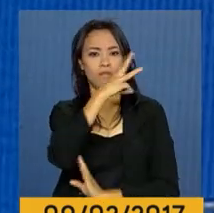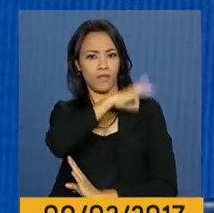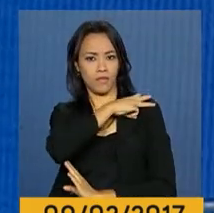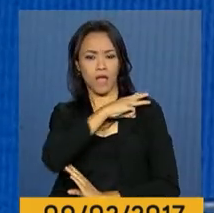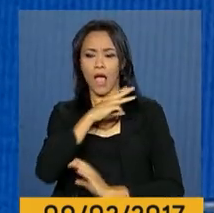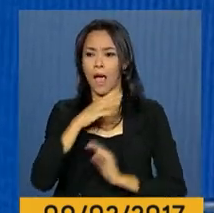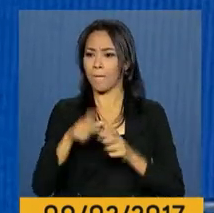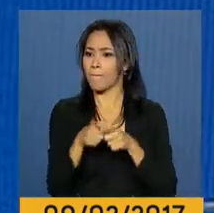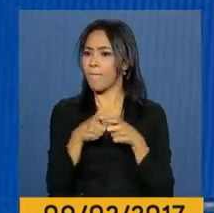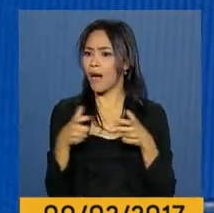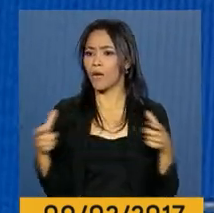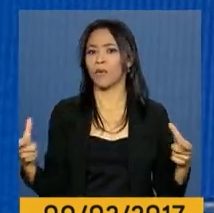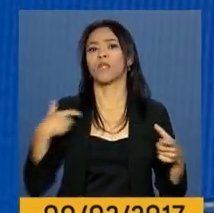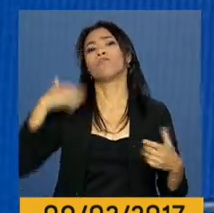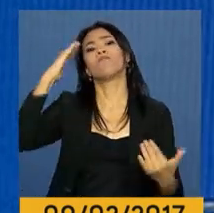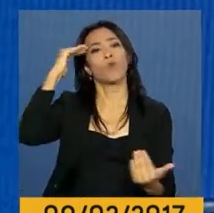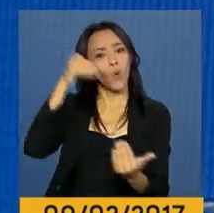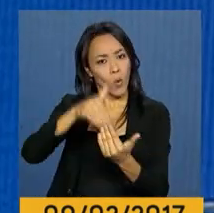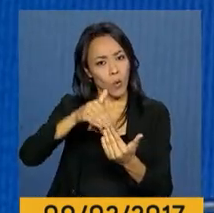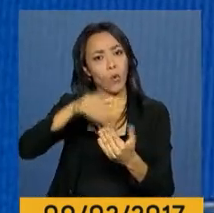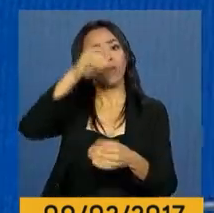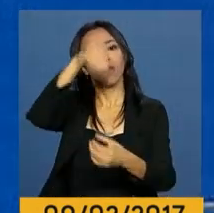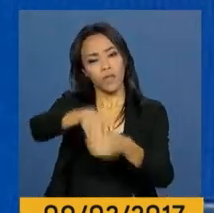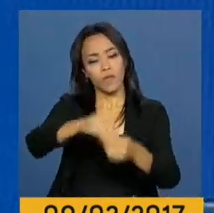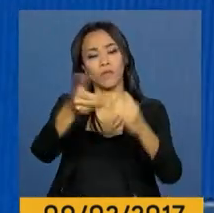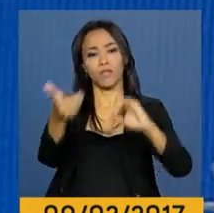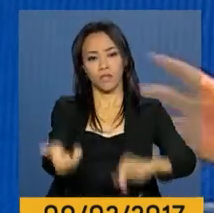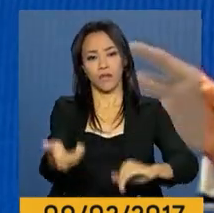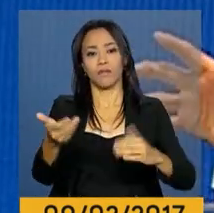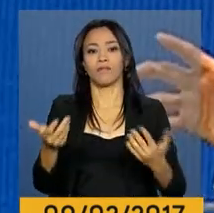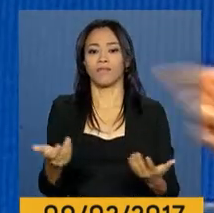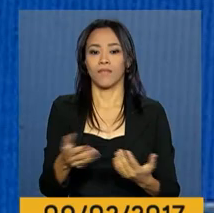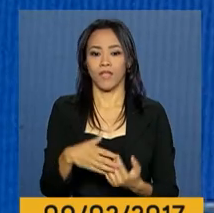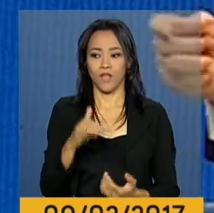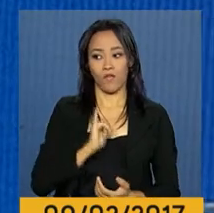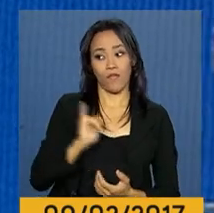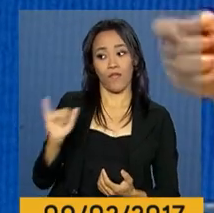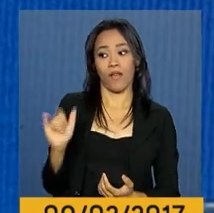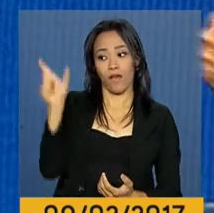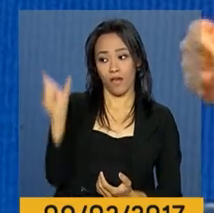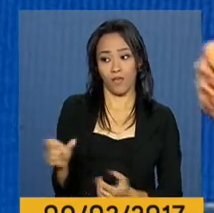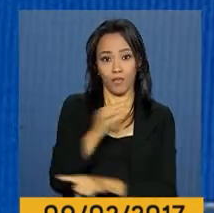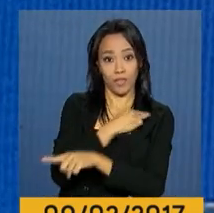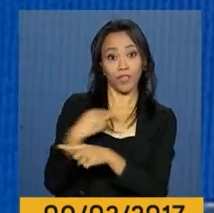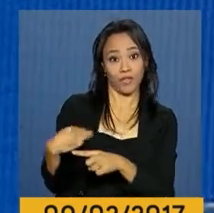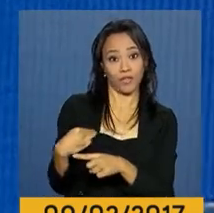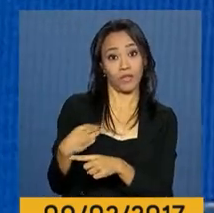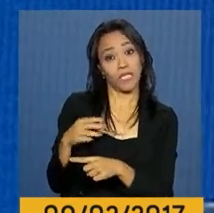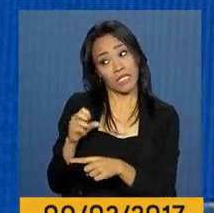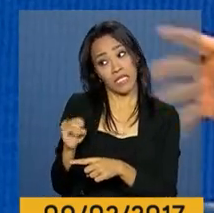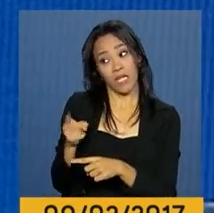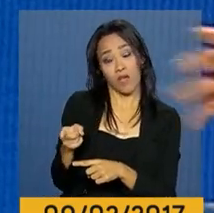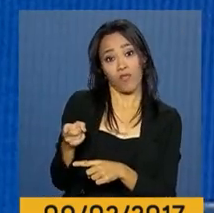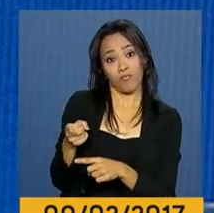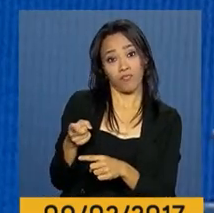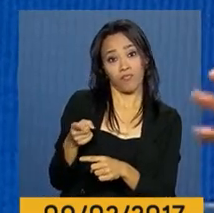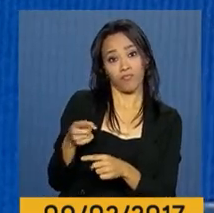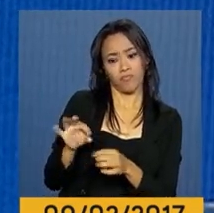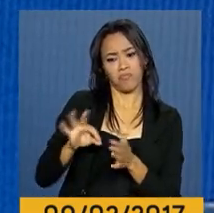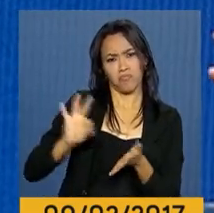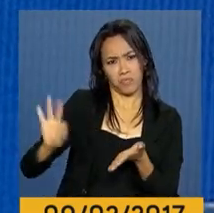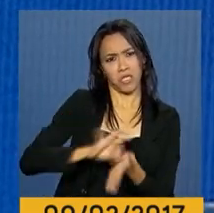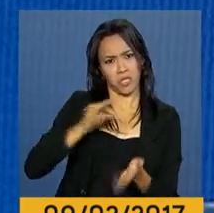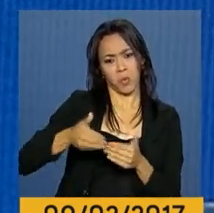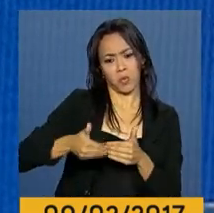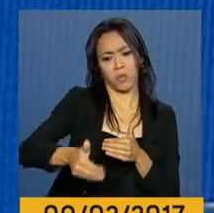grande maioria do senado federal no dia de hoje eu quero ver viu Mena se eu se eu sanciono nesses próximos